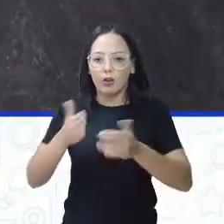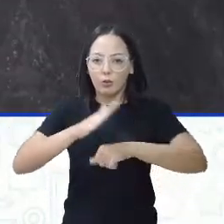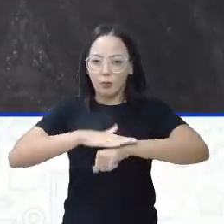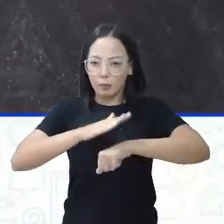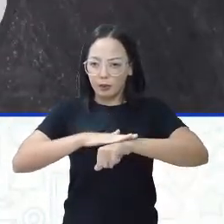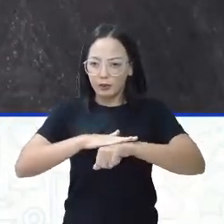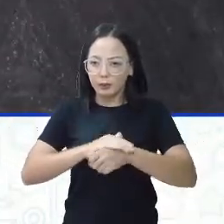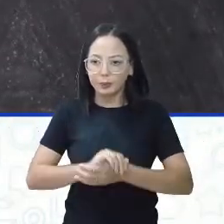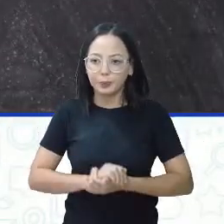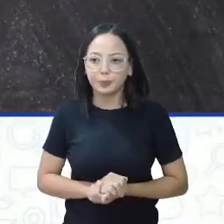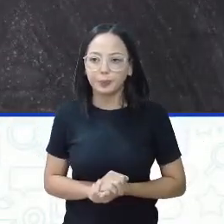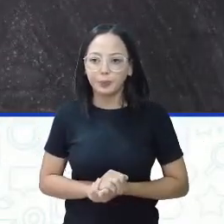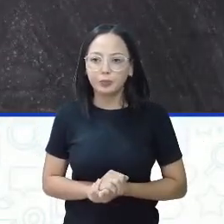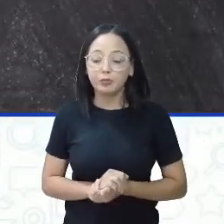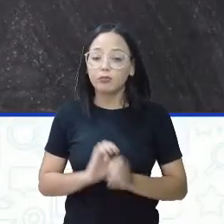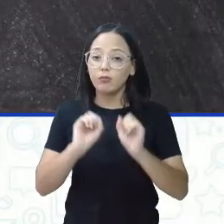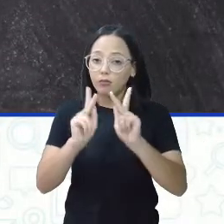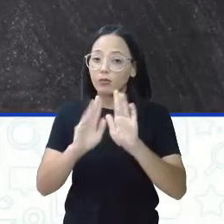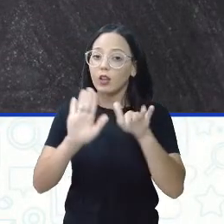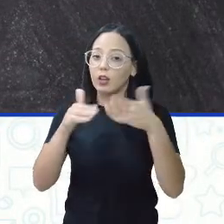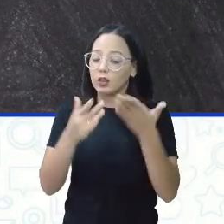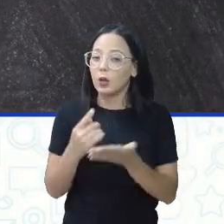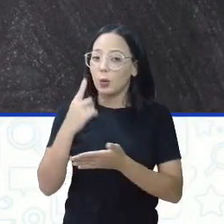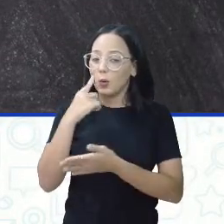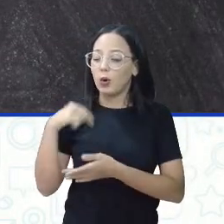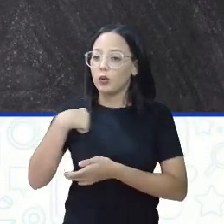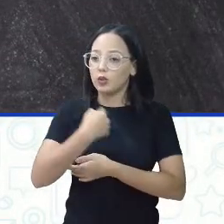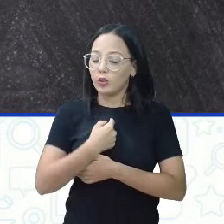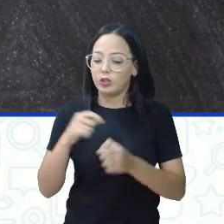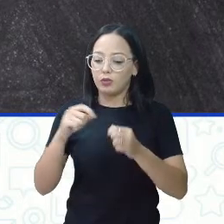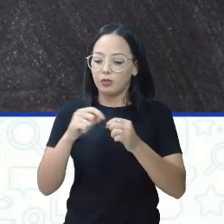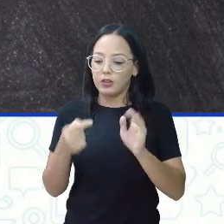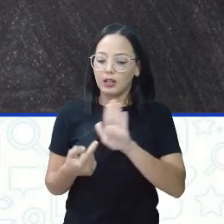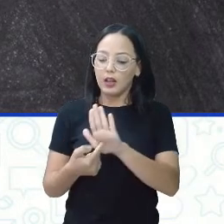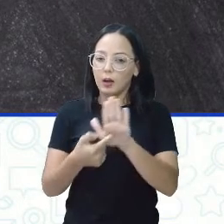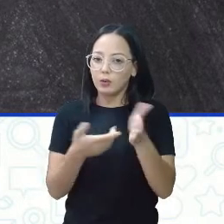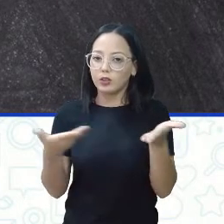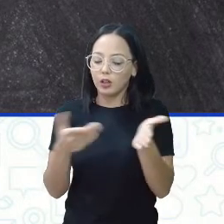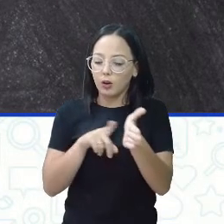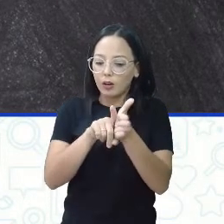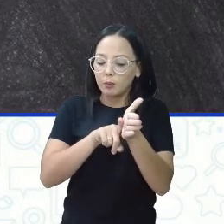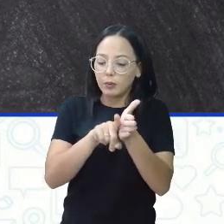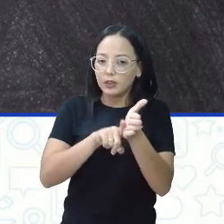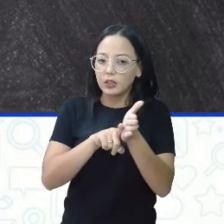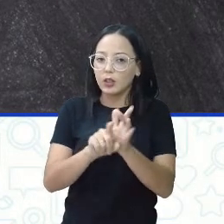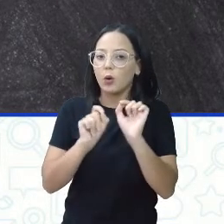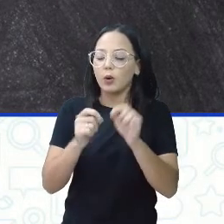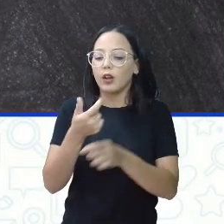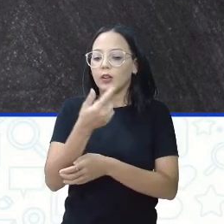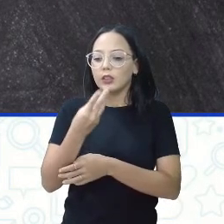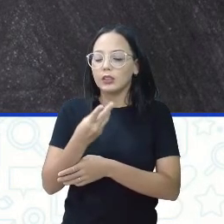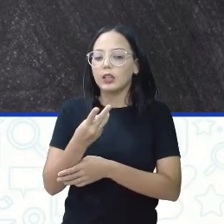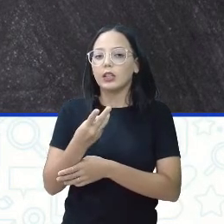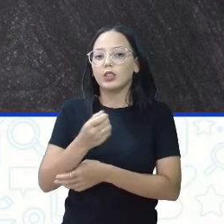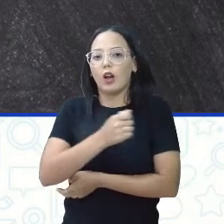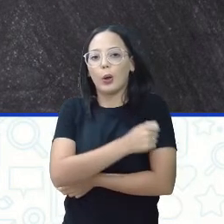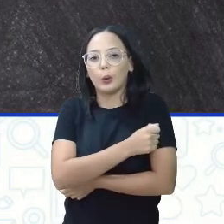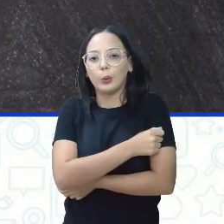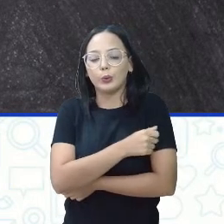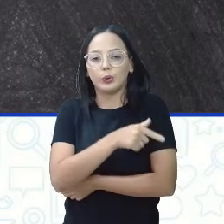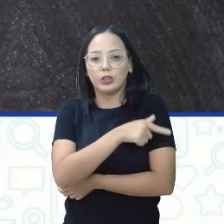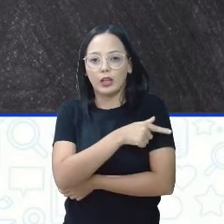certo? Então, a gente vai fazer uma amostra aqui, uma pesquisa com os 23 alunos do 7º ano